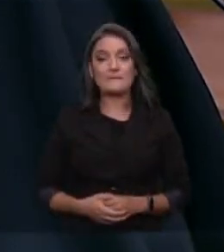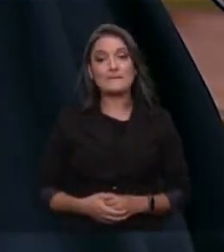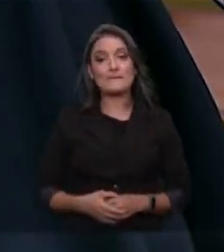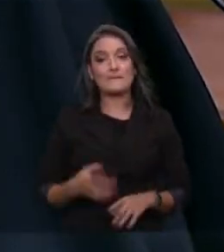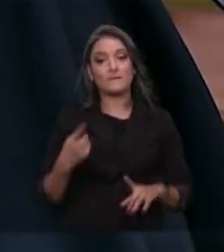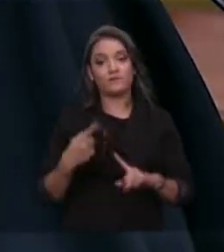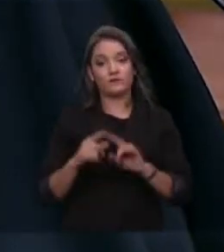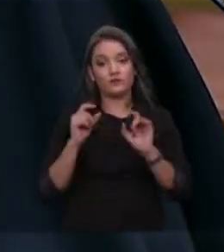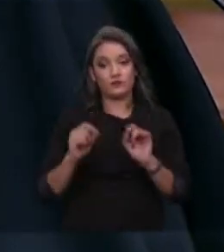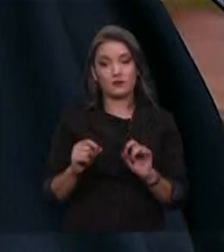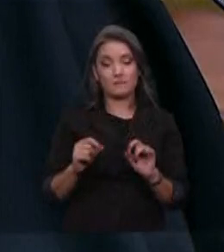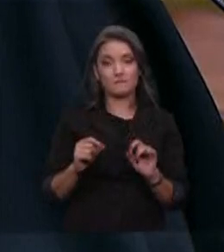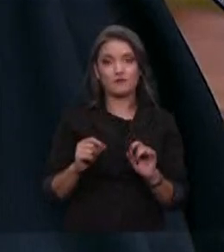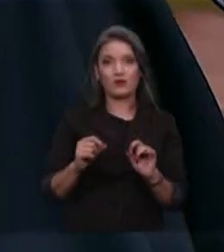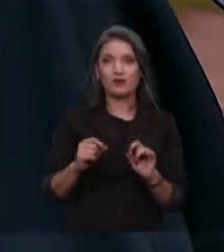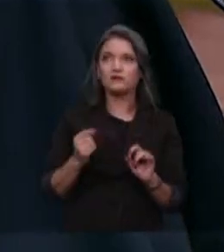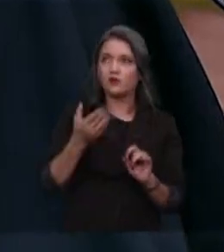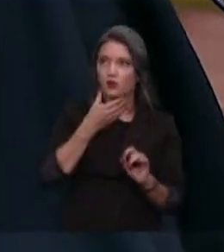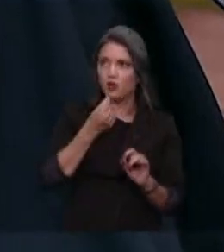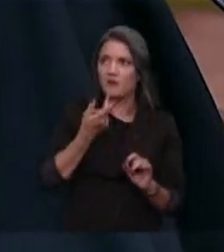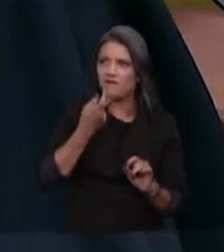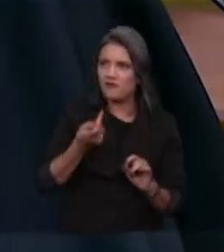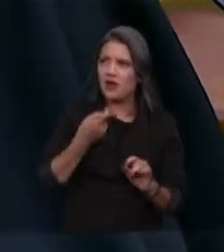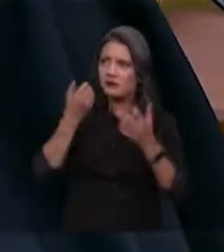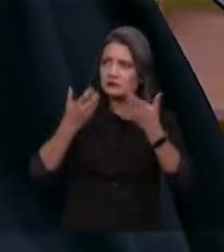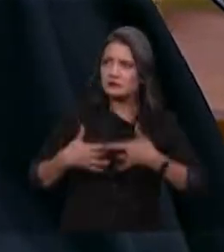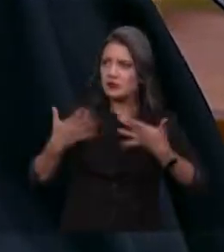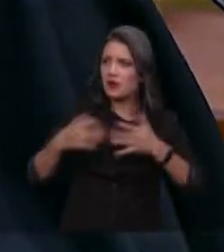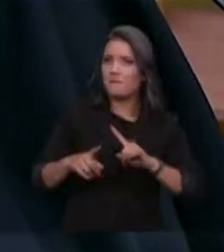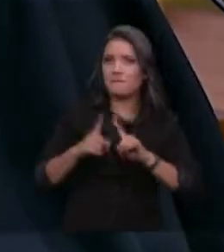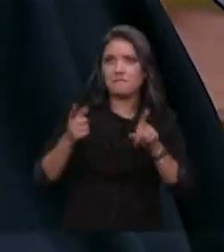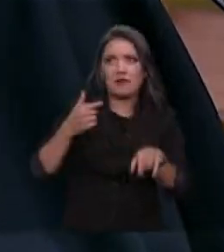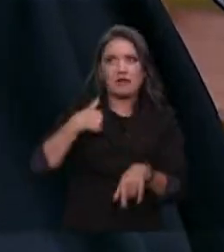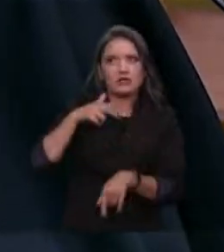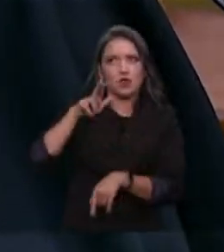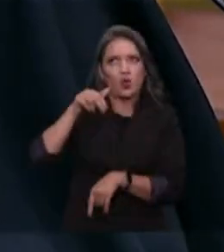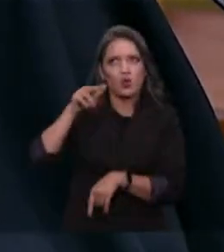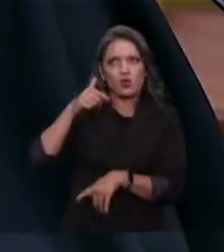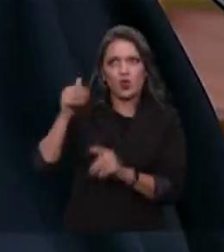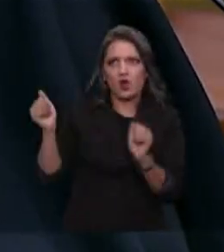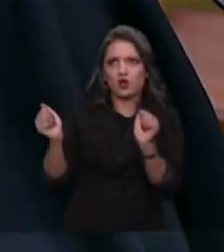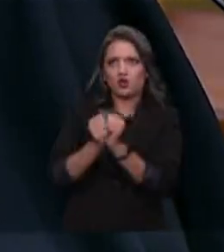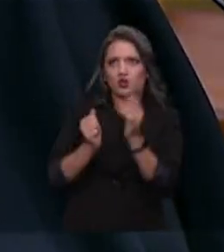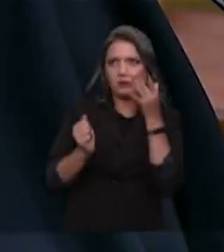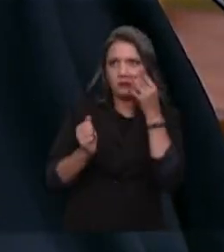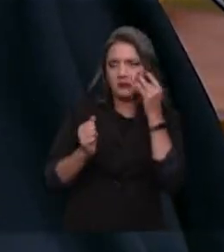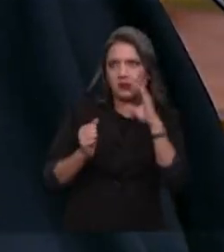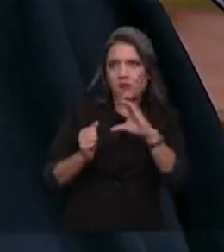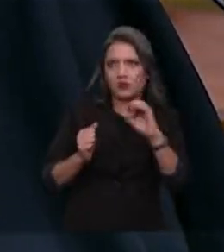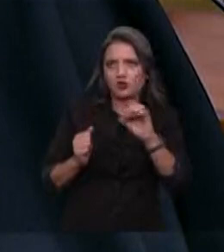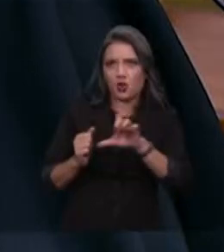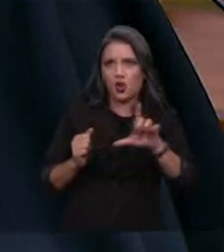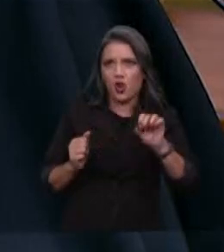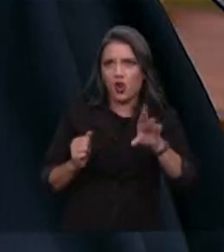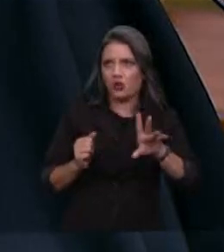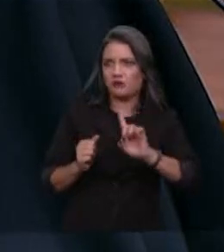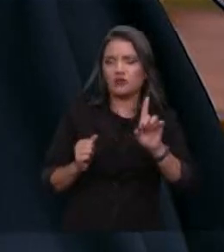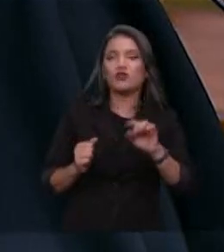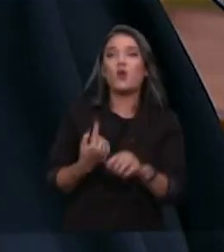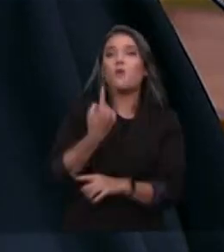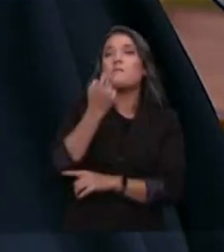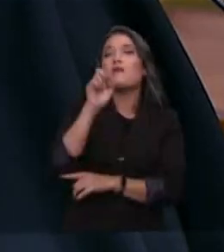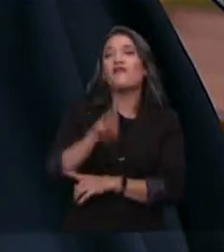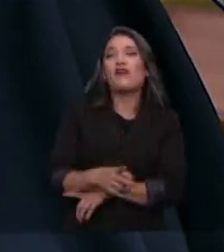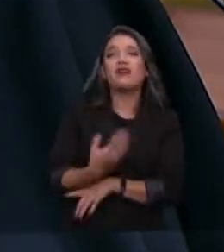que, em seus termos de declaração, confirma que jamais esteve com o acusado Fernando Collor, a não ser em uma única ocasião há